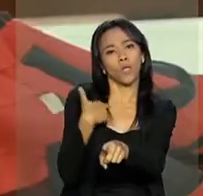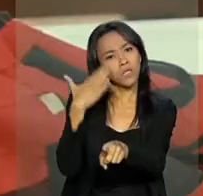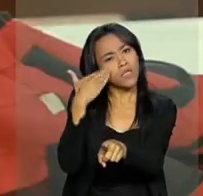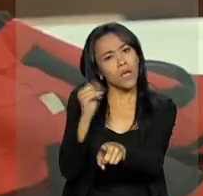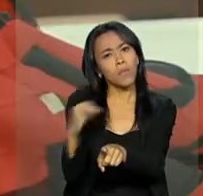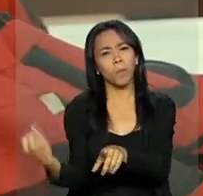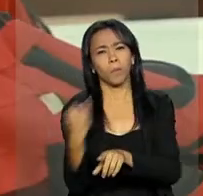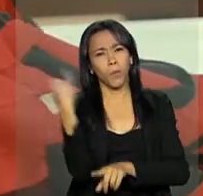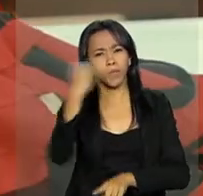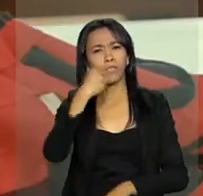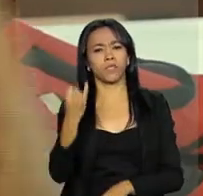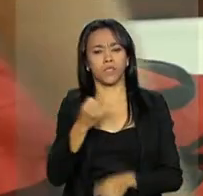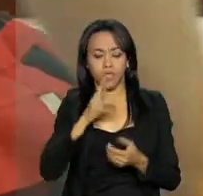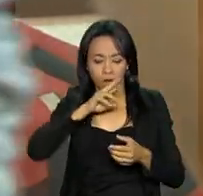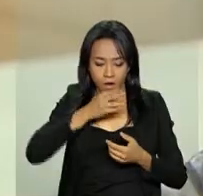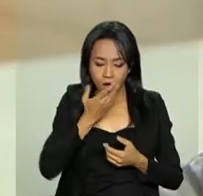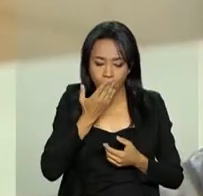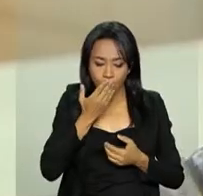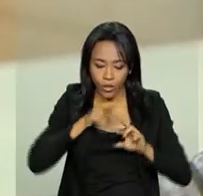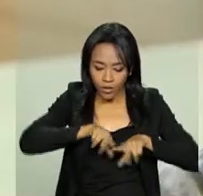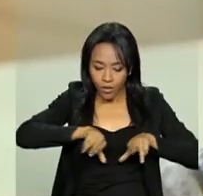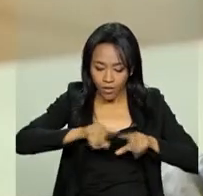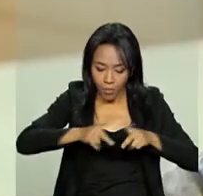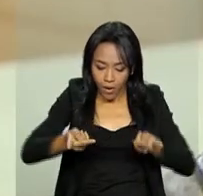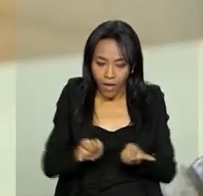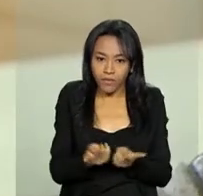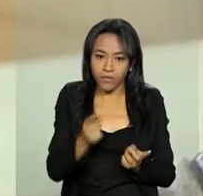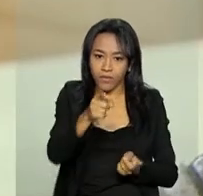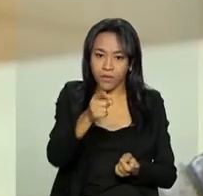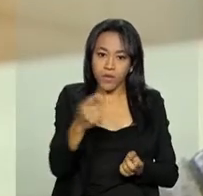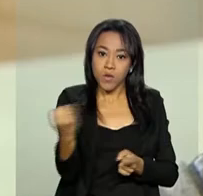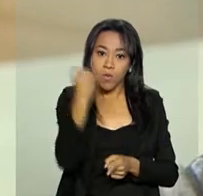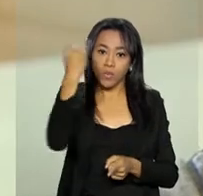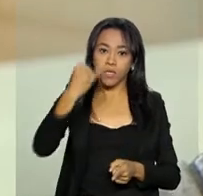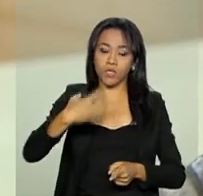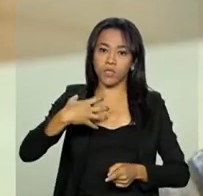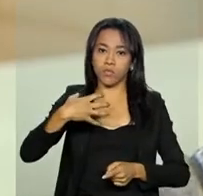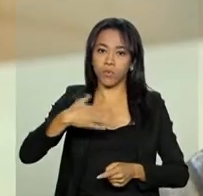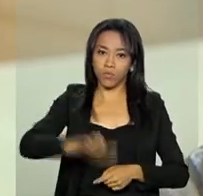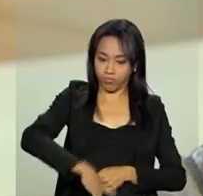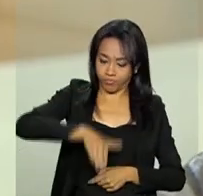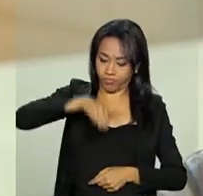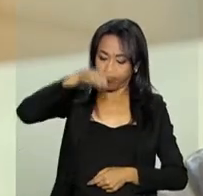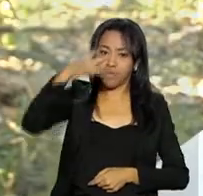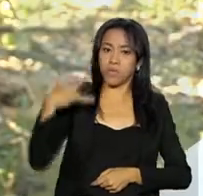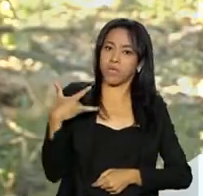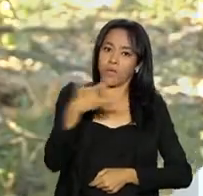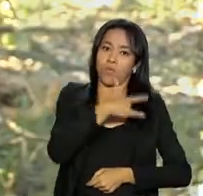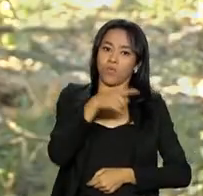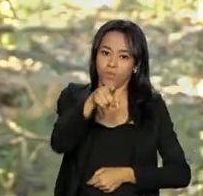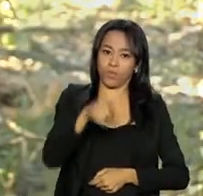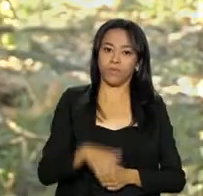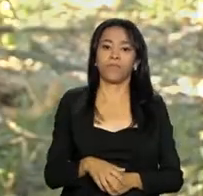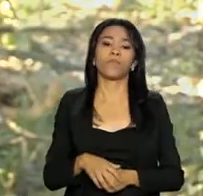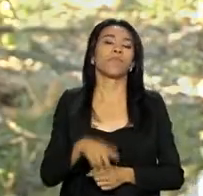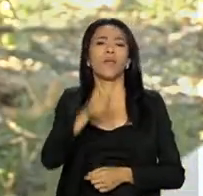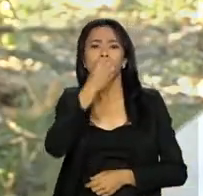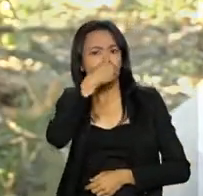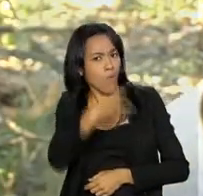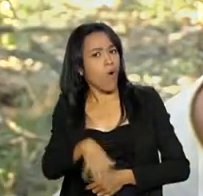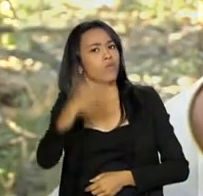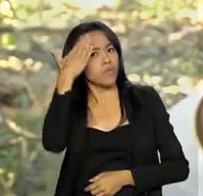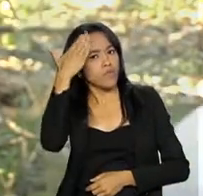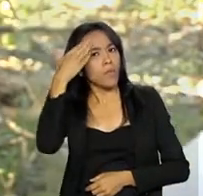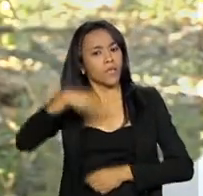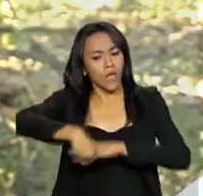de um prato colorido o fada do crescimento caso do da saúde é muito bom saber que produzem